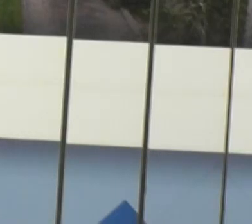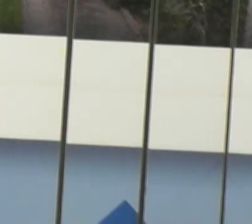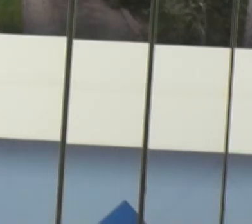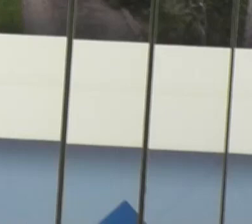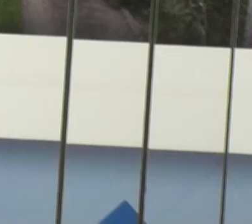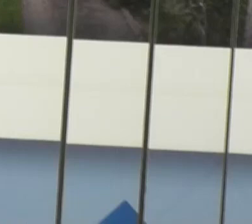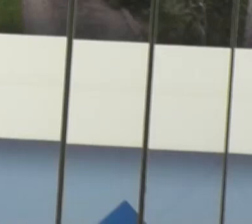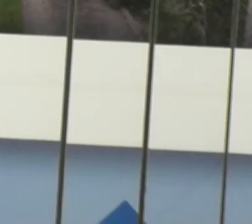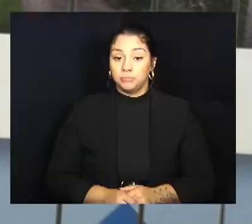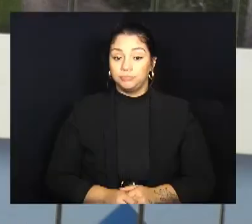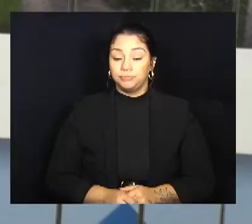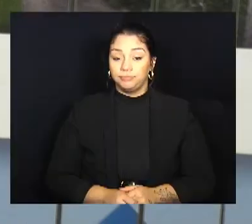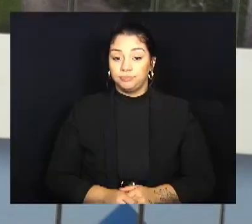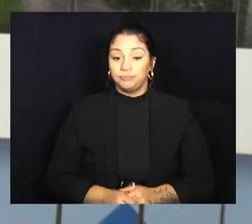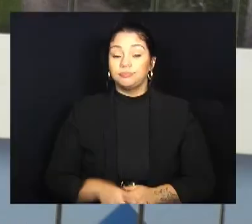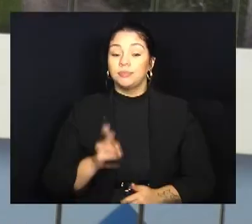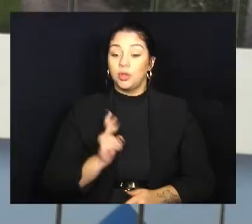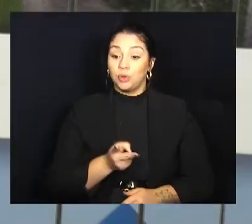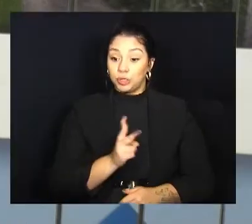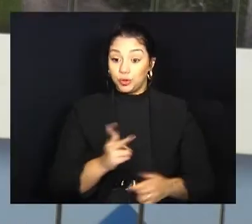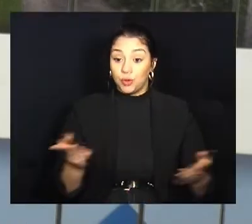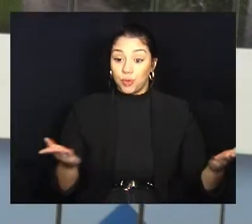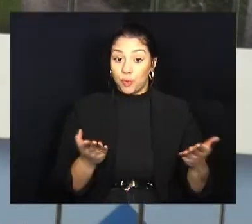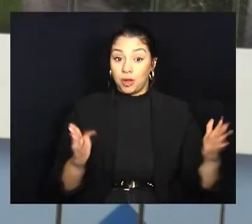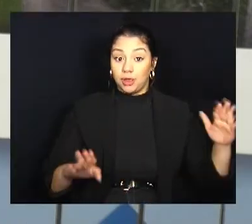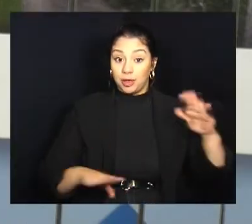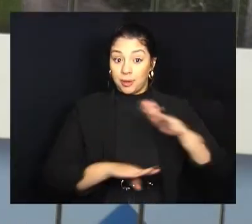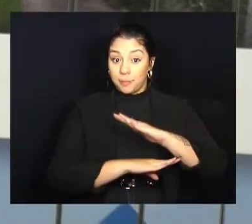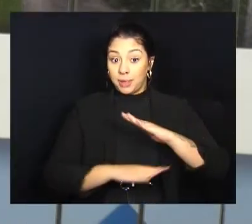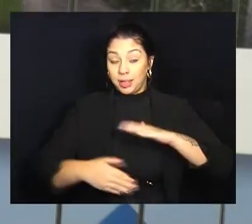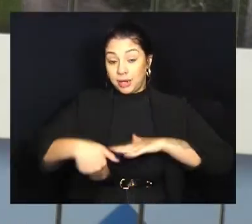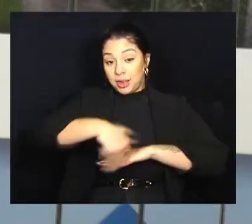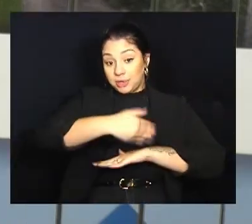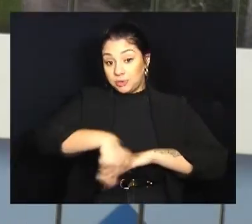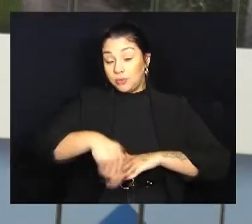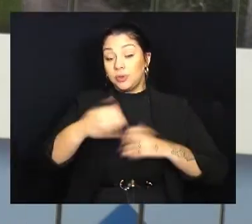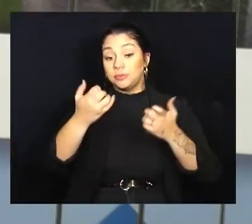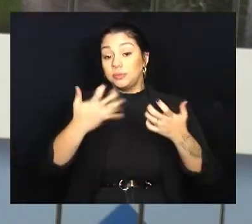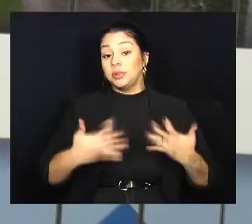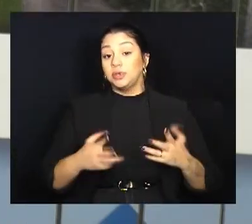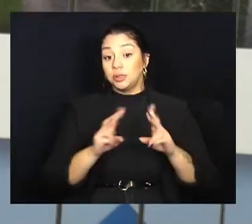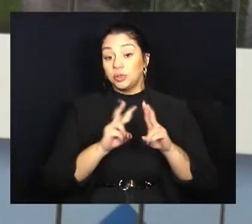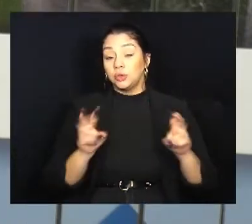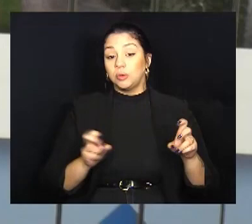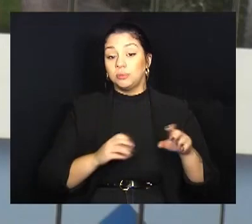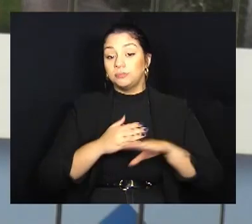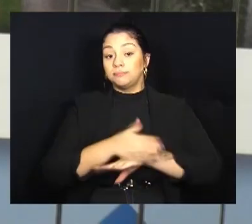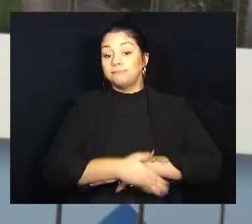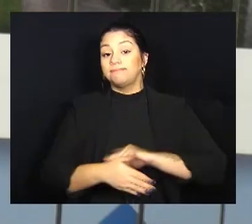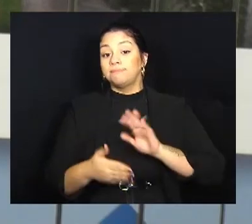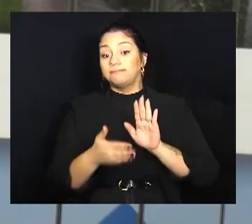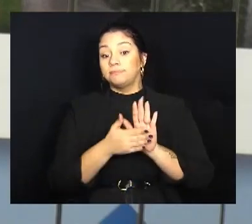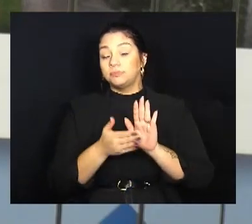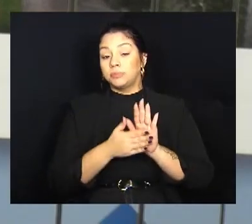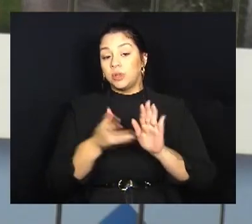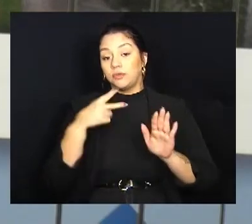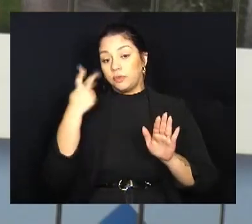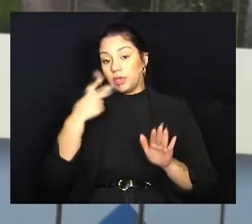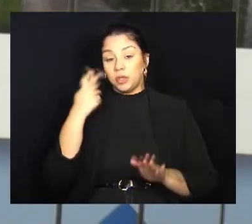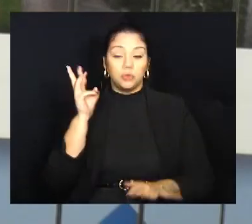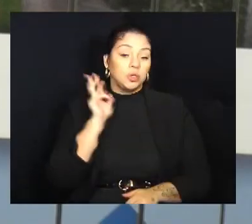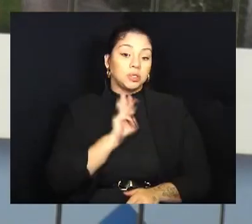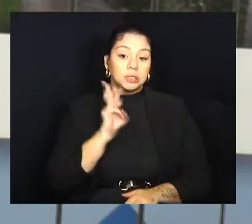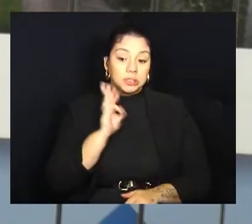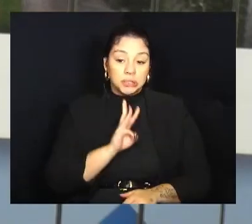E a gente continua com Câmara nas ruas, dessa vez falando sobre uma intervenção proposta pelo vereador Cecílio